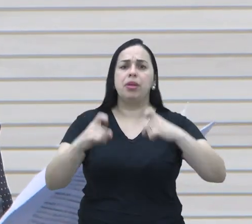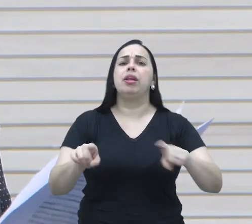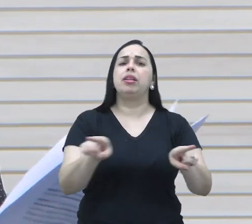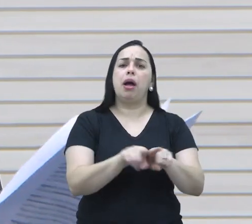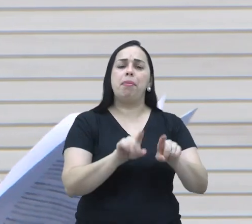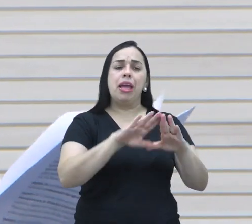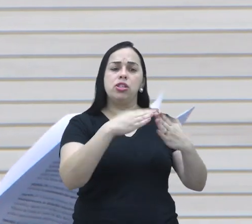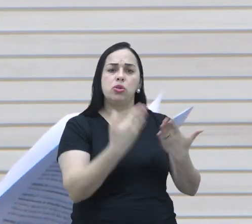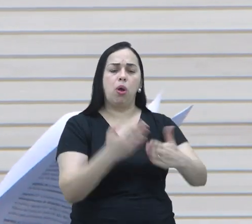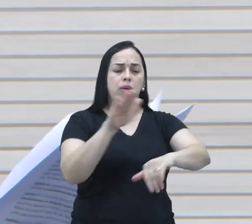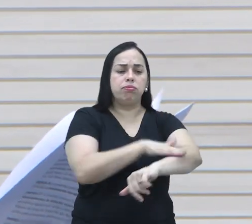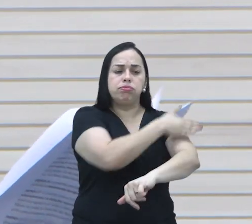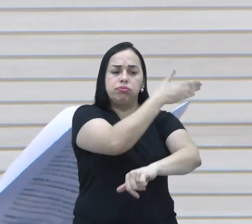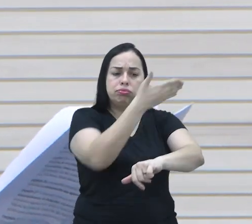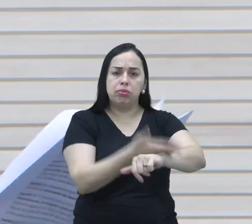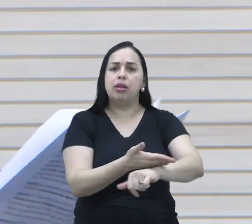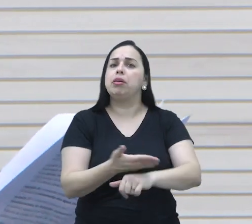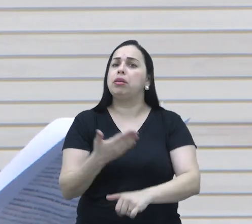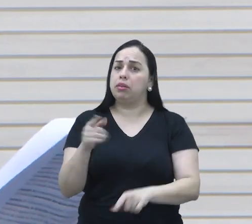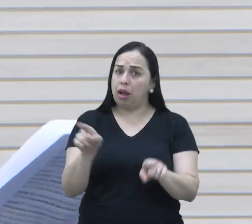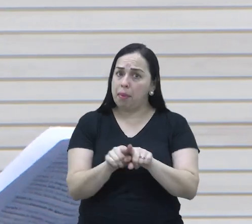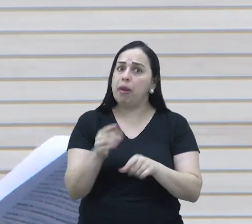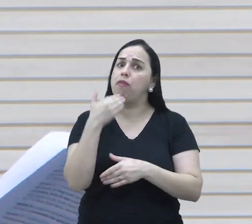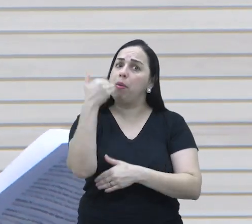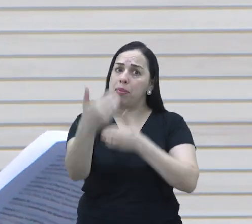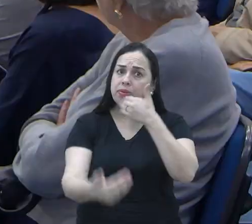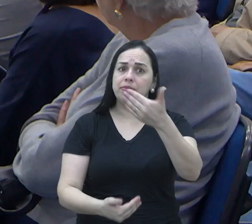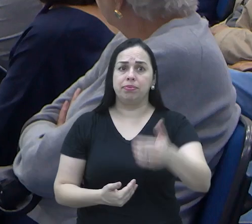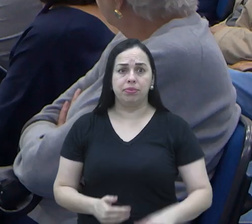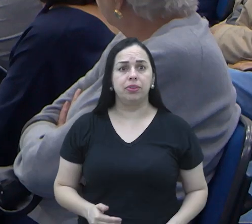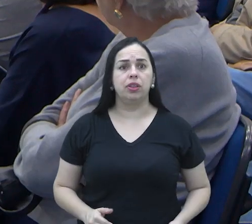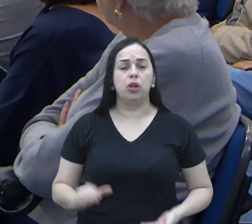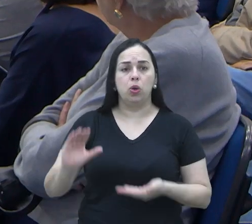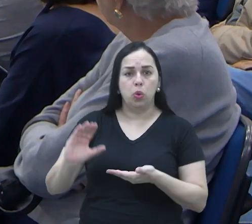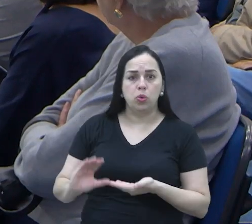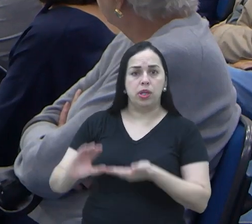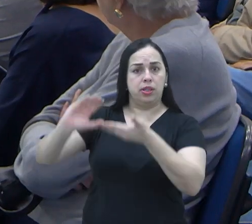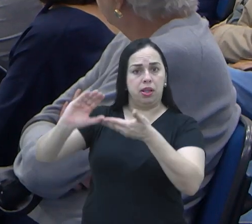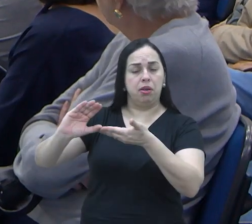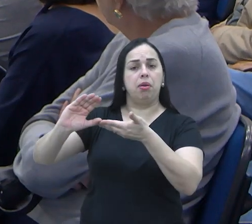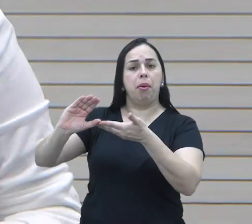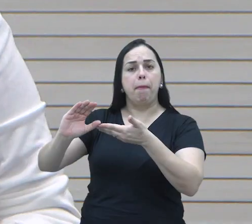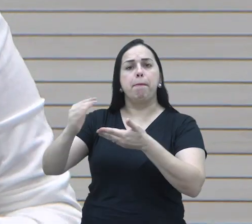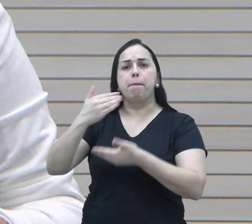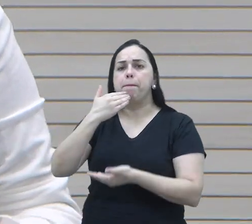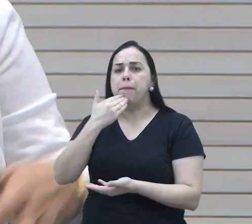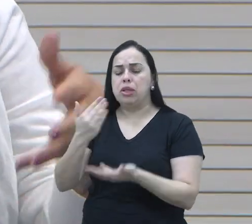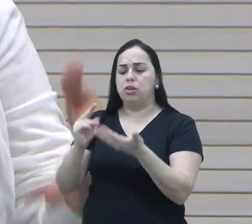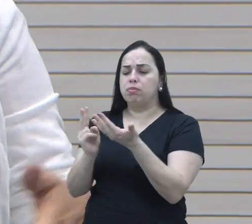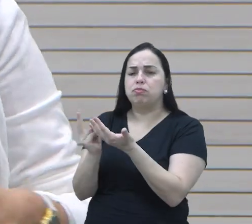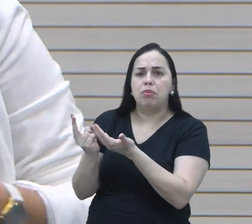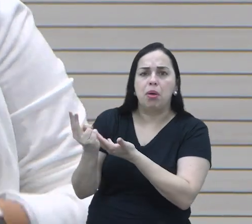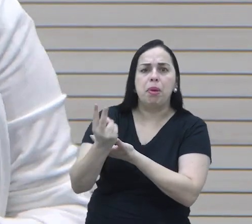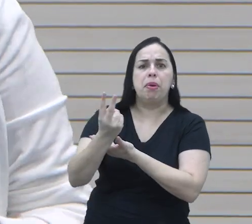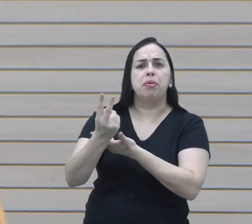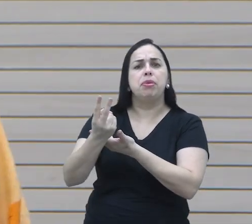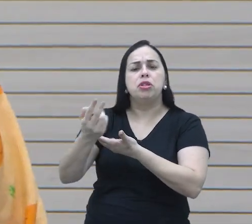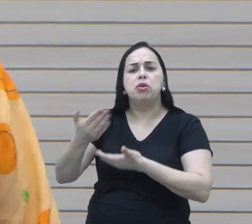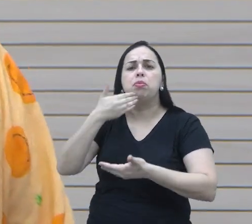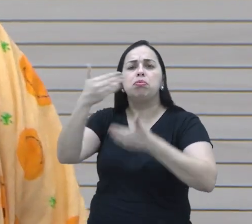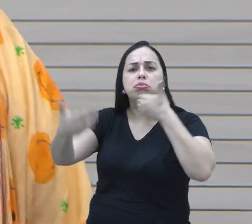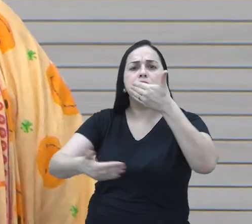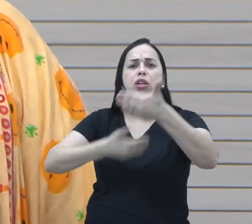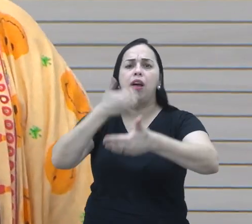de creche em tempo integral, ainda foram solicitadas. Conselheiras tutelares reforçaram a necessidade